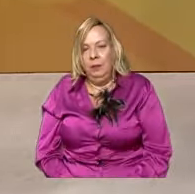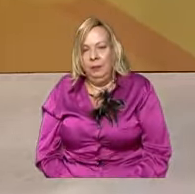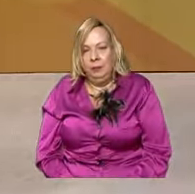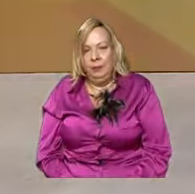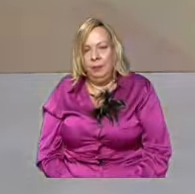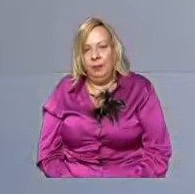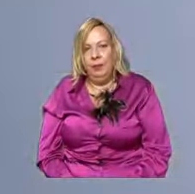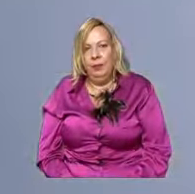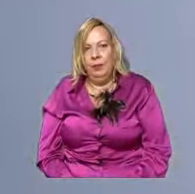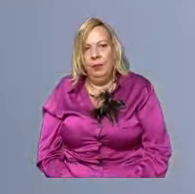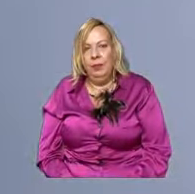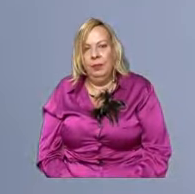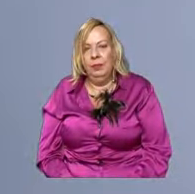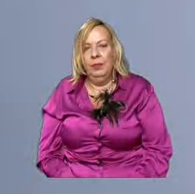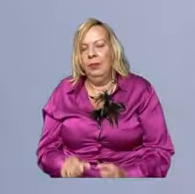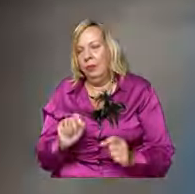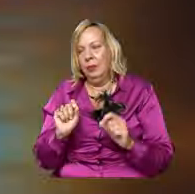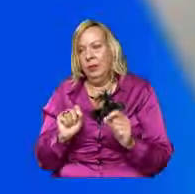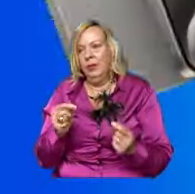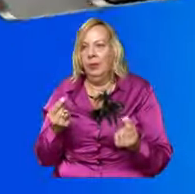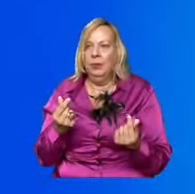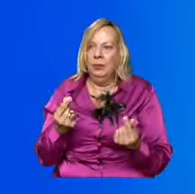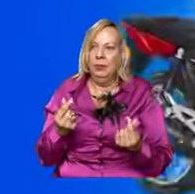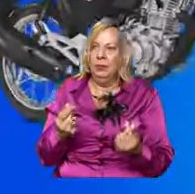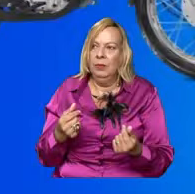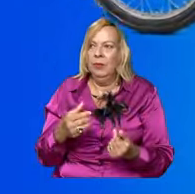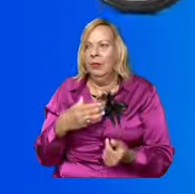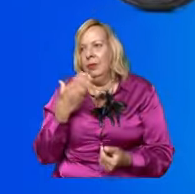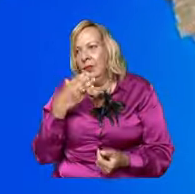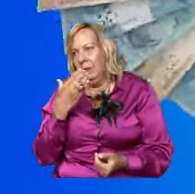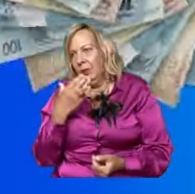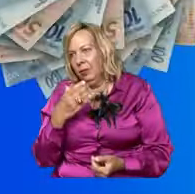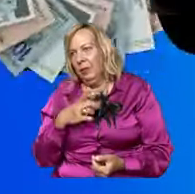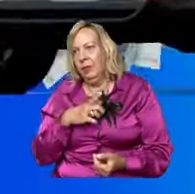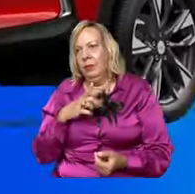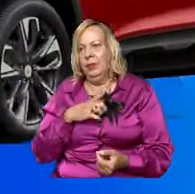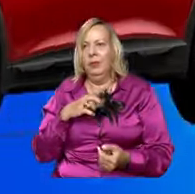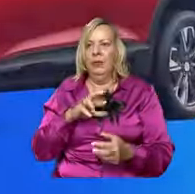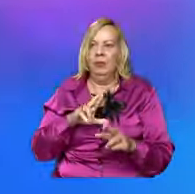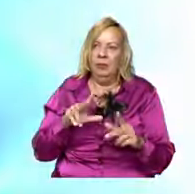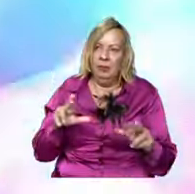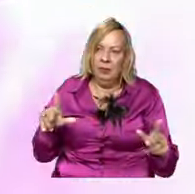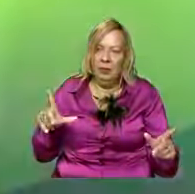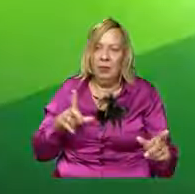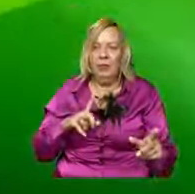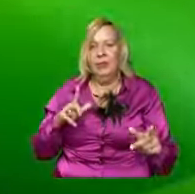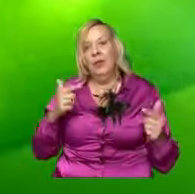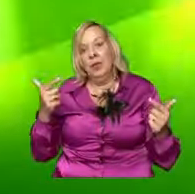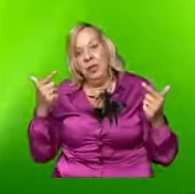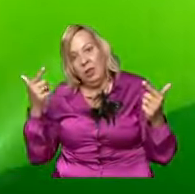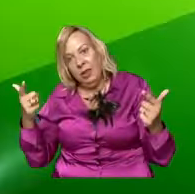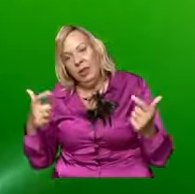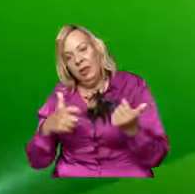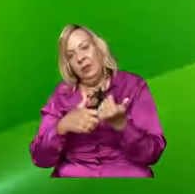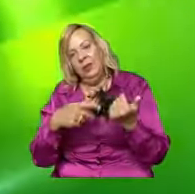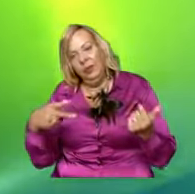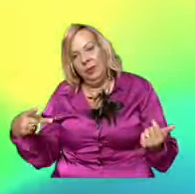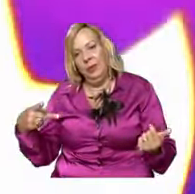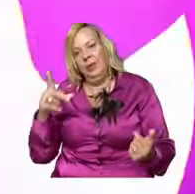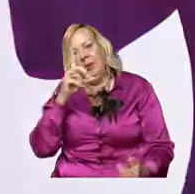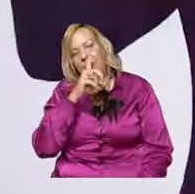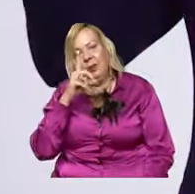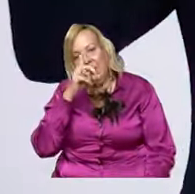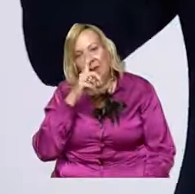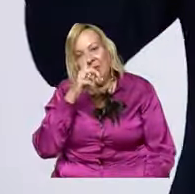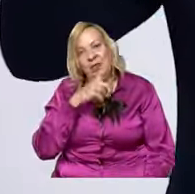favor. Rodo! O que é, o que é. Tem din-din, tem iPhone, tem motos e tem carrão. Acertou, é o show da sorte CajuCap neste domingão. E olha que